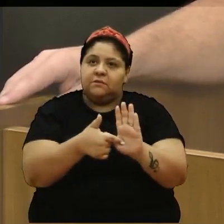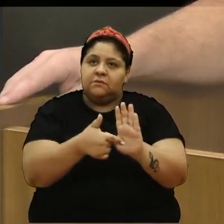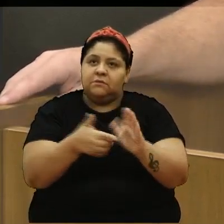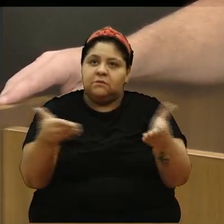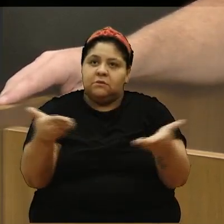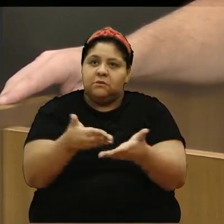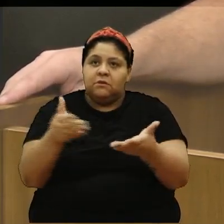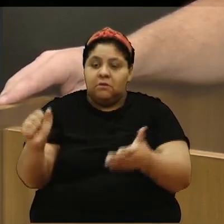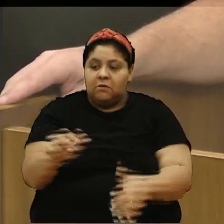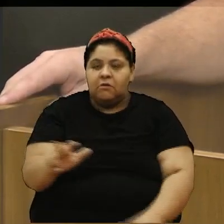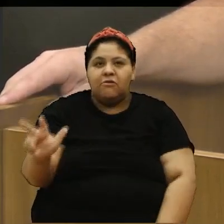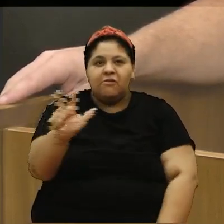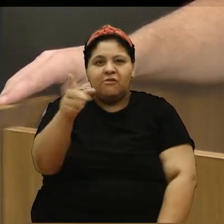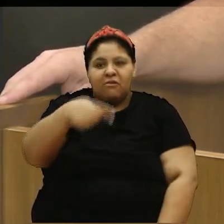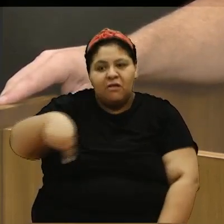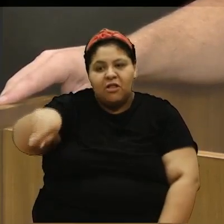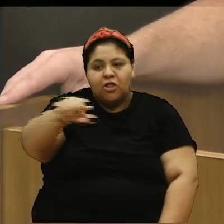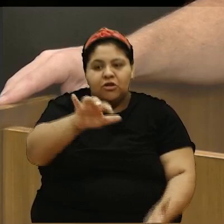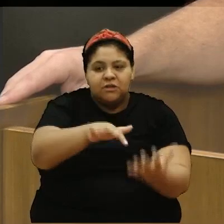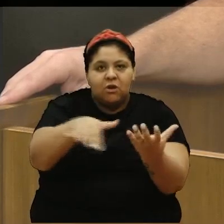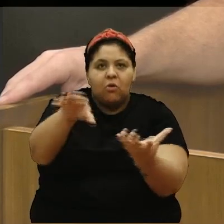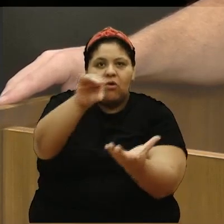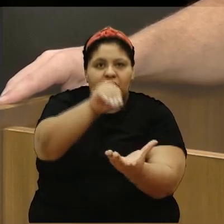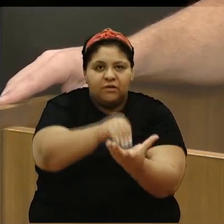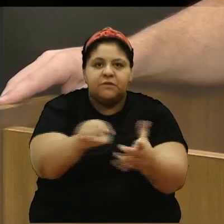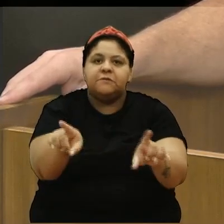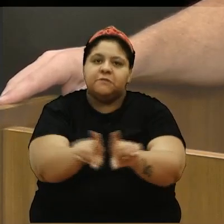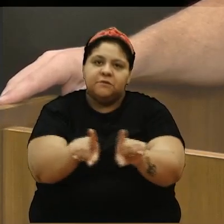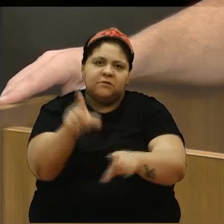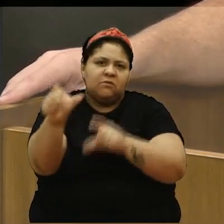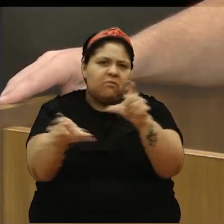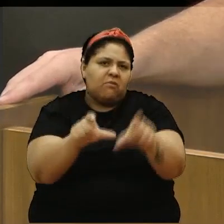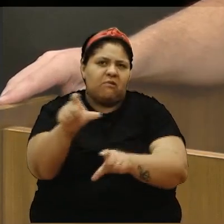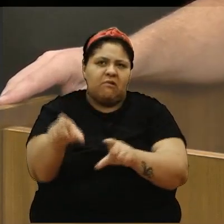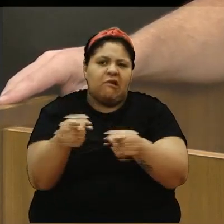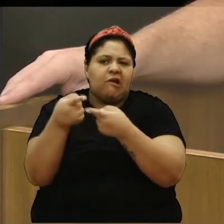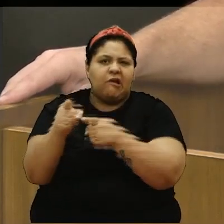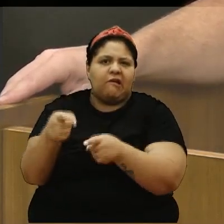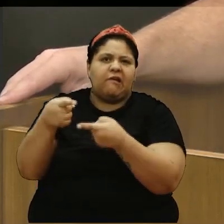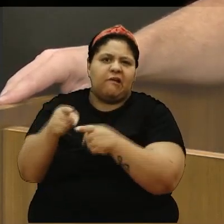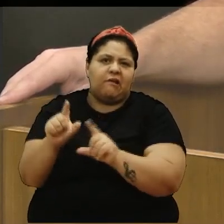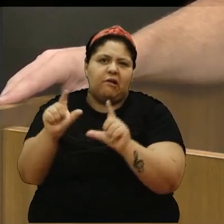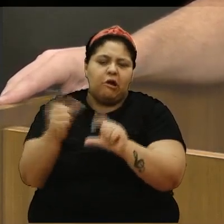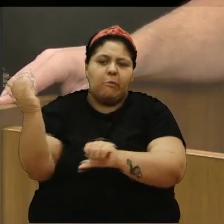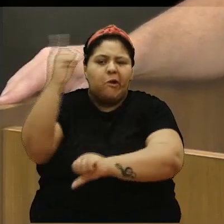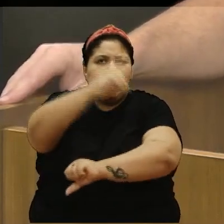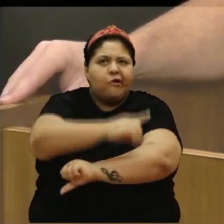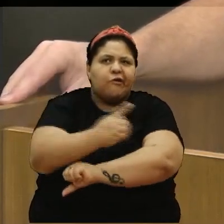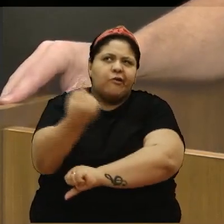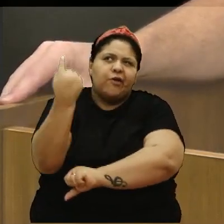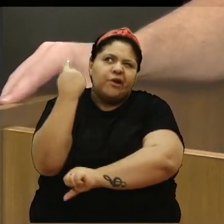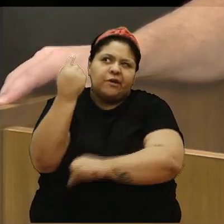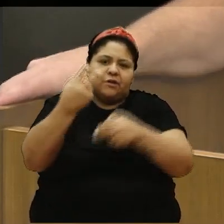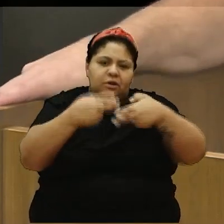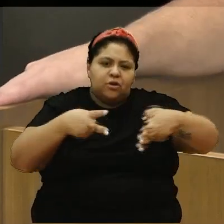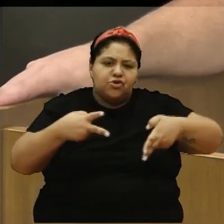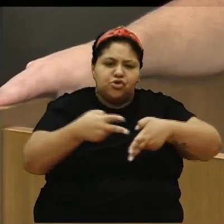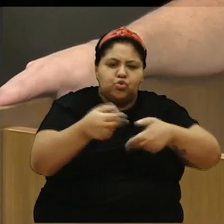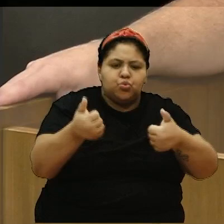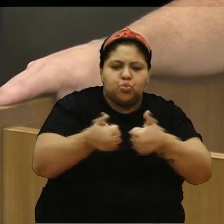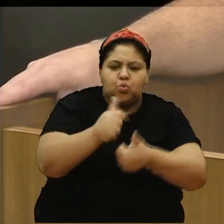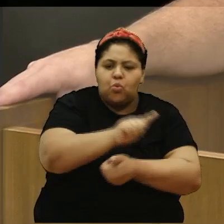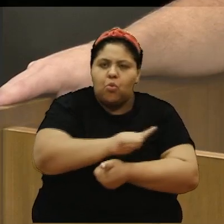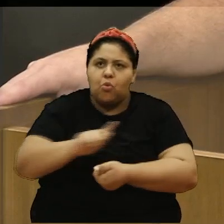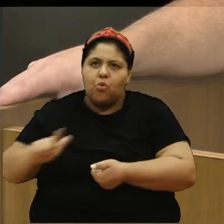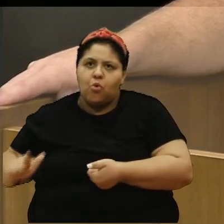para valorizar a nossa Codeca, que também muitas pessoas criticam. Há poucos dias a gente inaugurou como governo